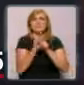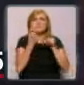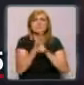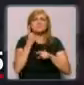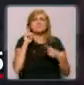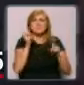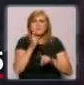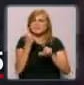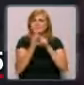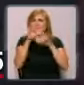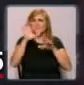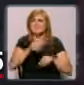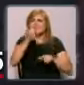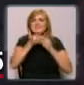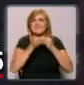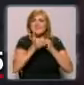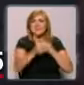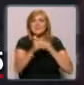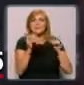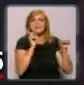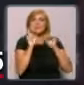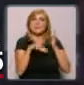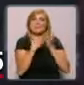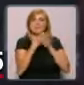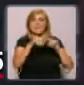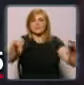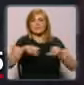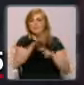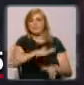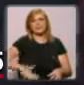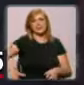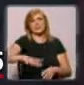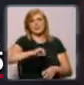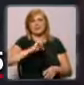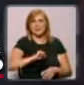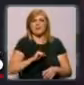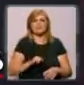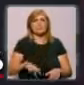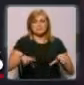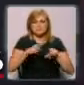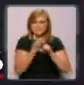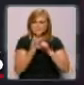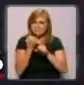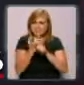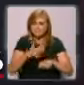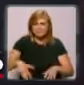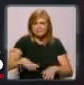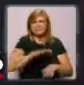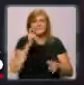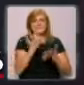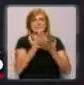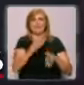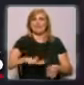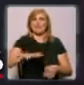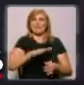ao longo destas 5 semanas, vai acabar por animar este espaço, enfim, completamente renovado, com este aspecto que vem, com